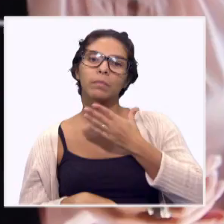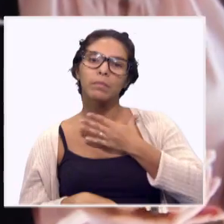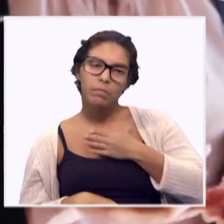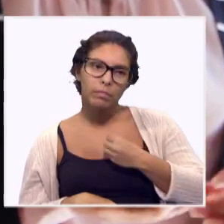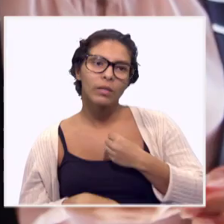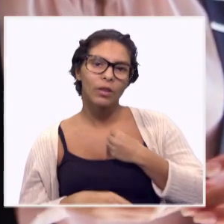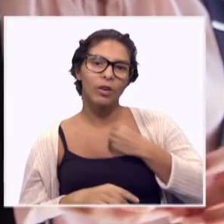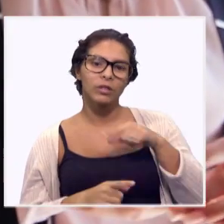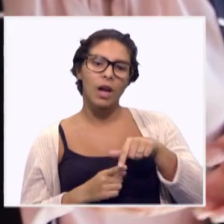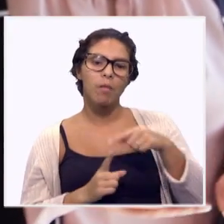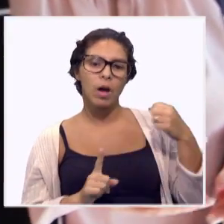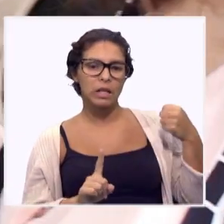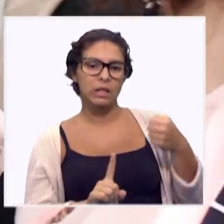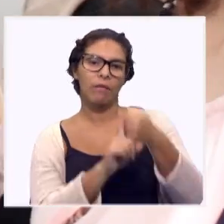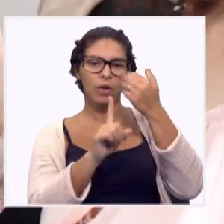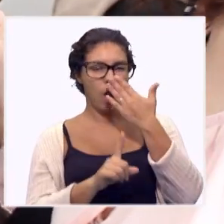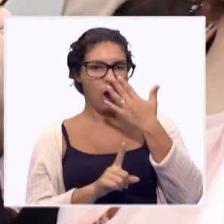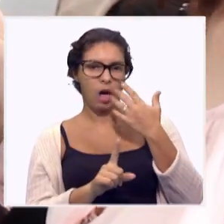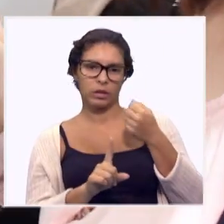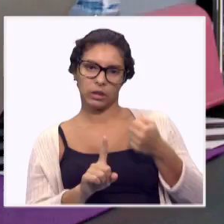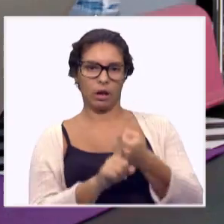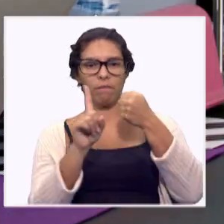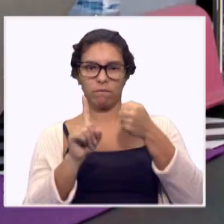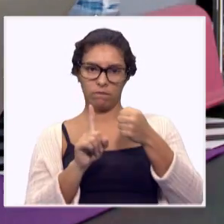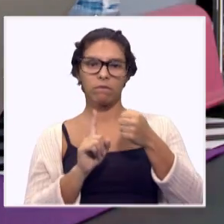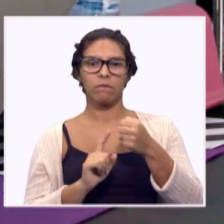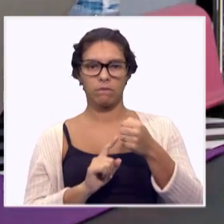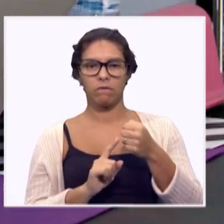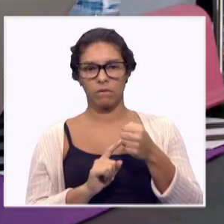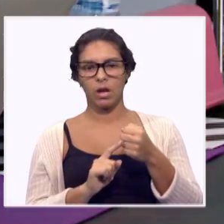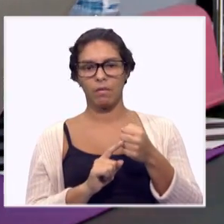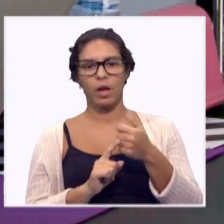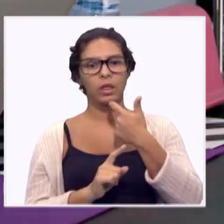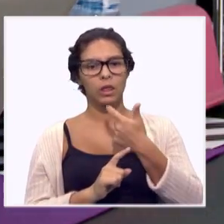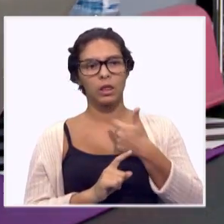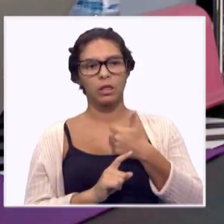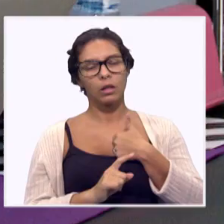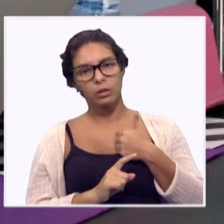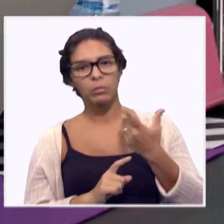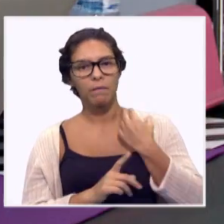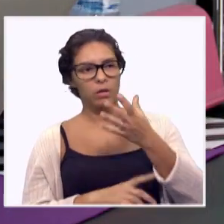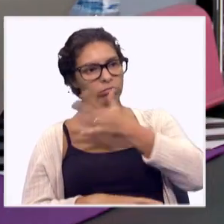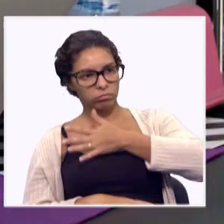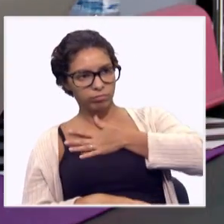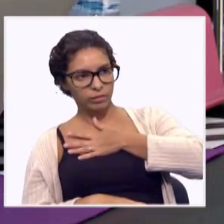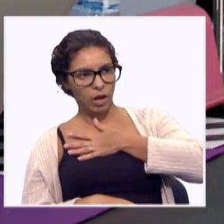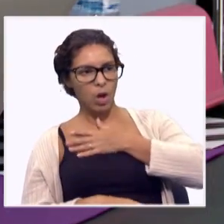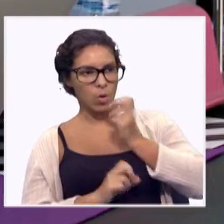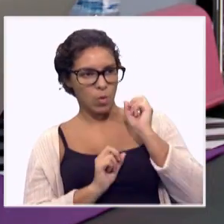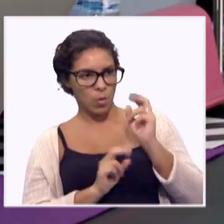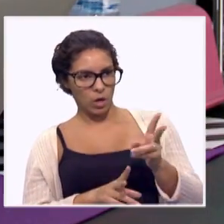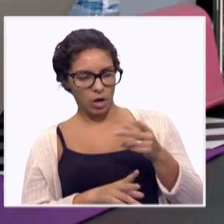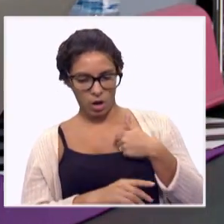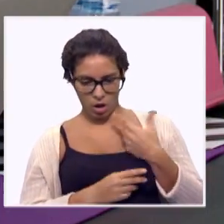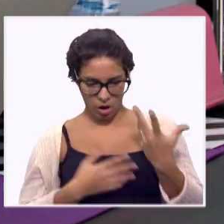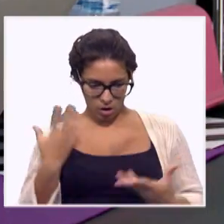Sinceramente, eu acho que todos os dias é um desafio mesmo, de chegares aqui e dizeres, passaram-te um briefing, e agora?